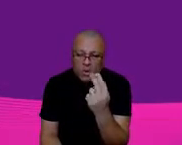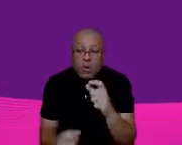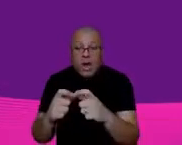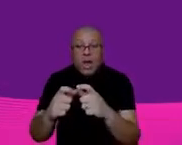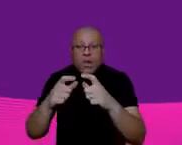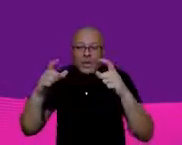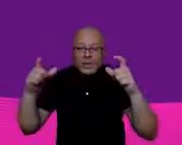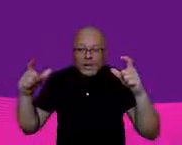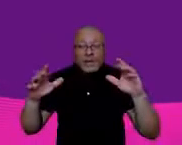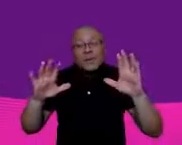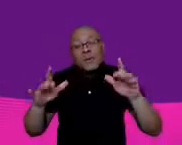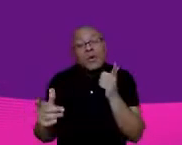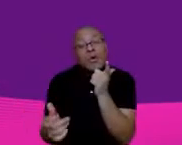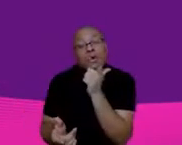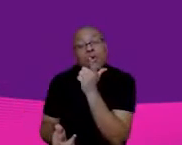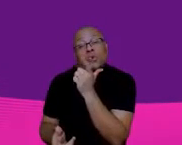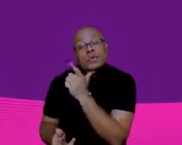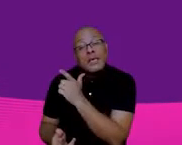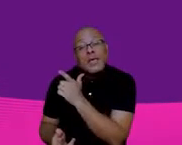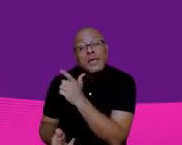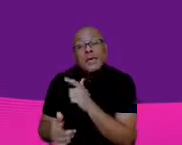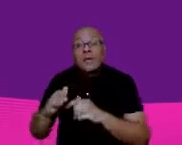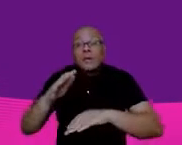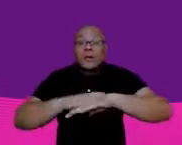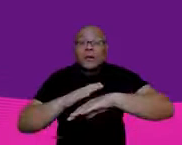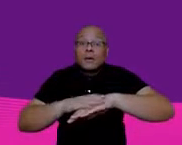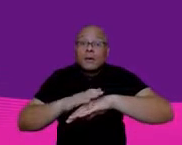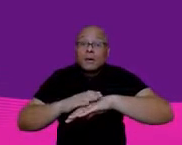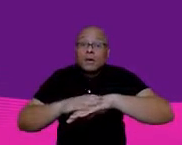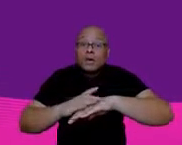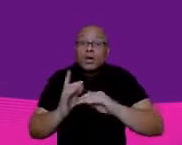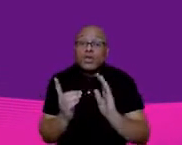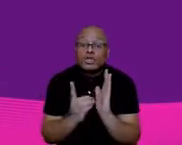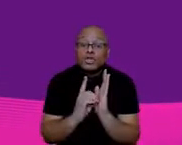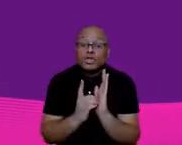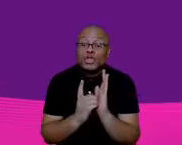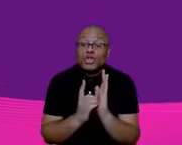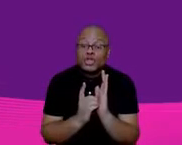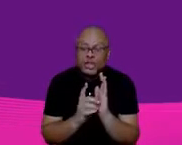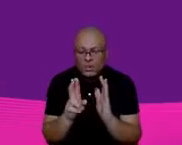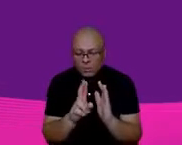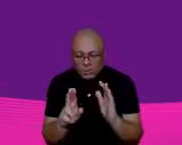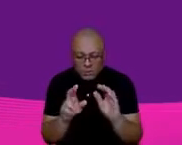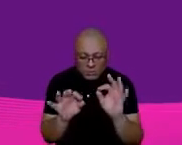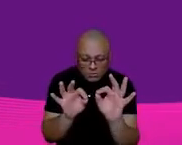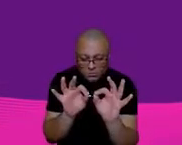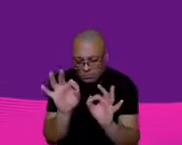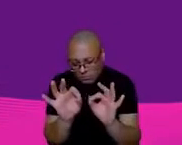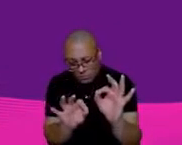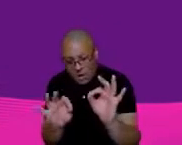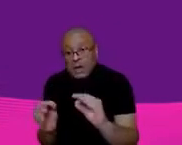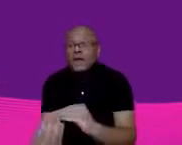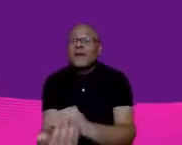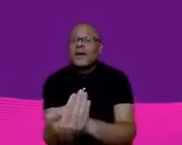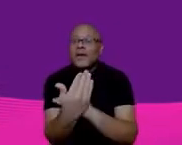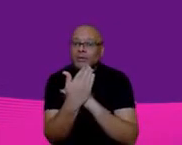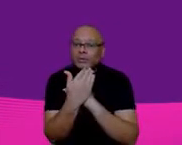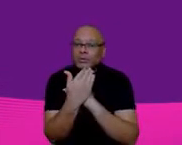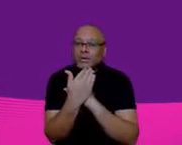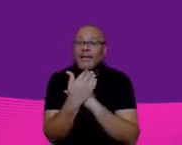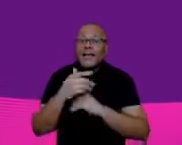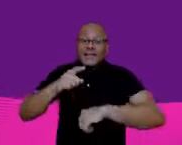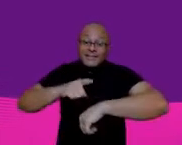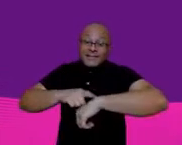que você consegue manipular conteúdos digital. E isso também vai trazer benefícios na orientação intraoperatória e não